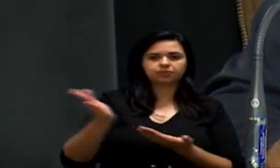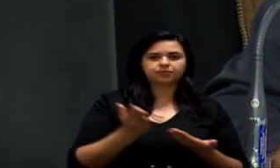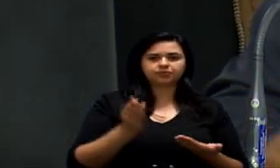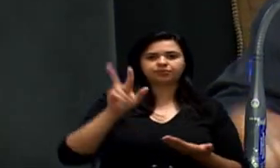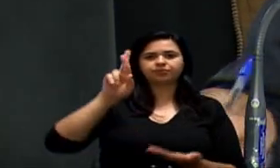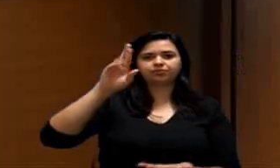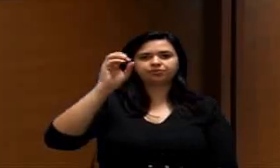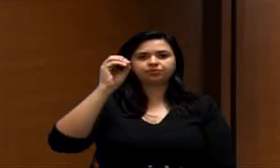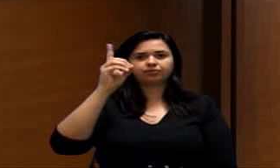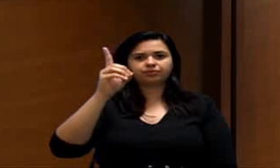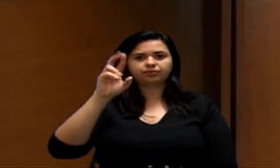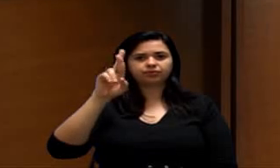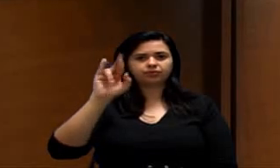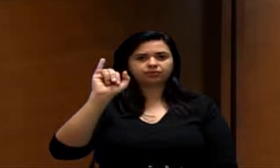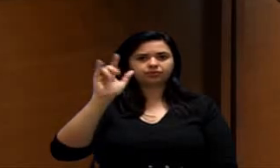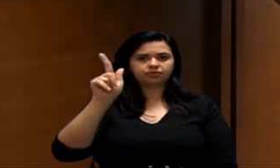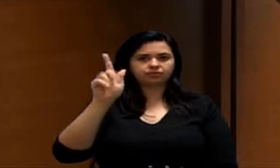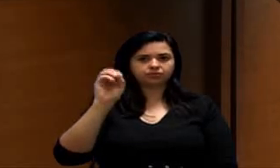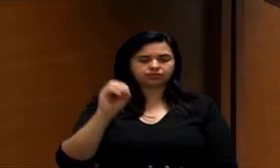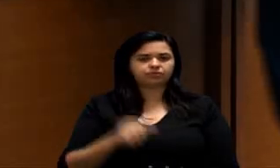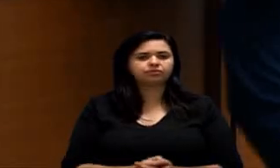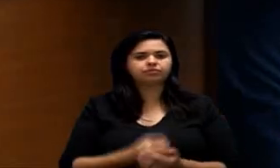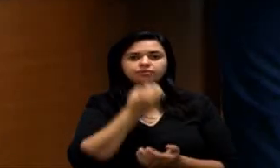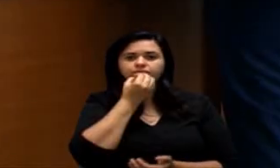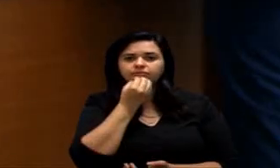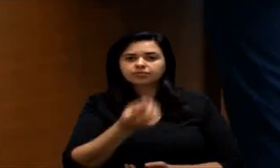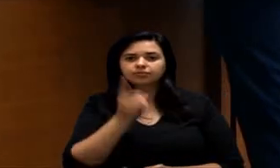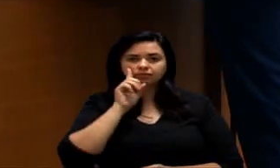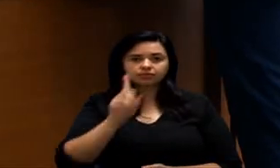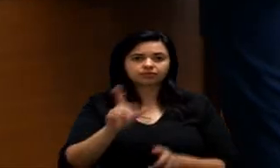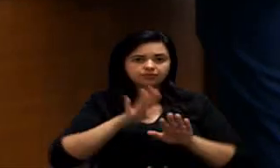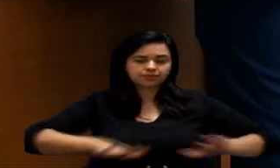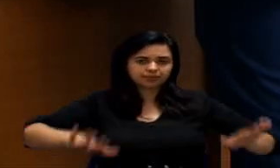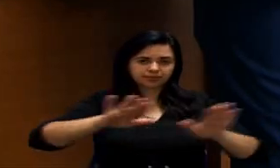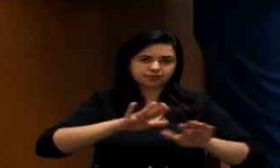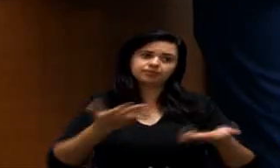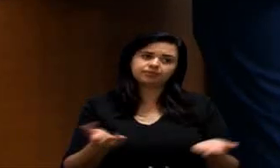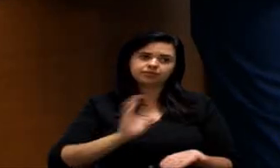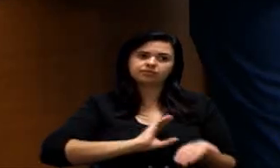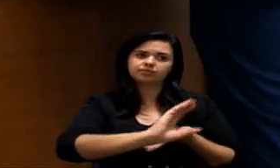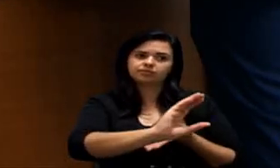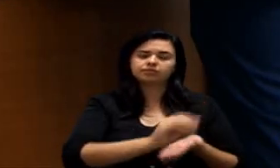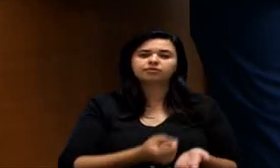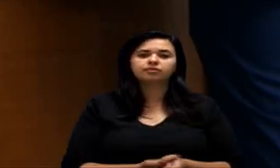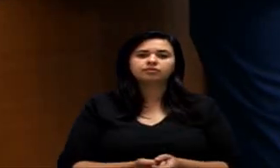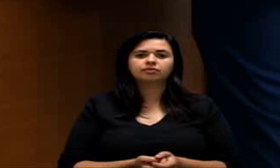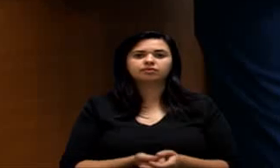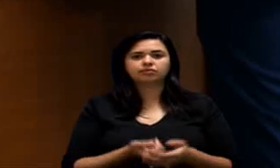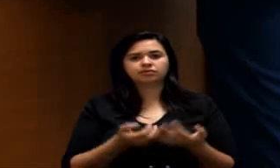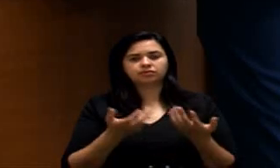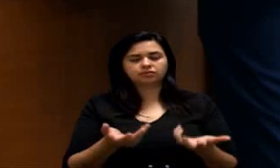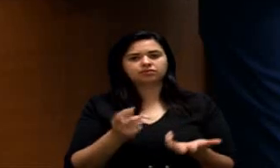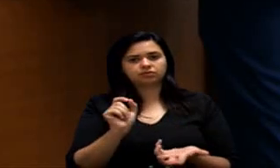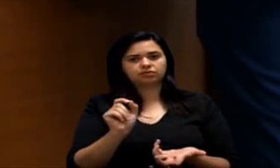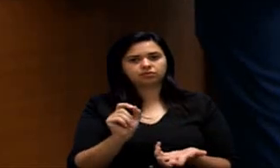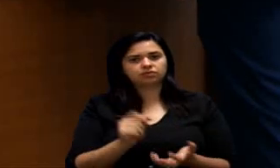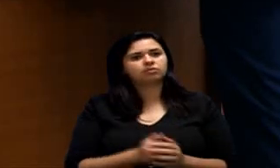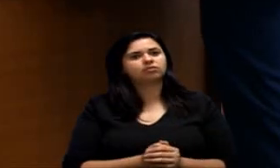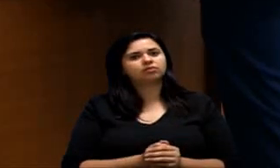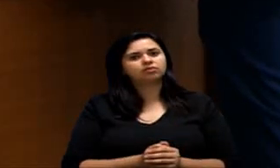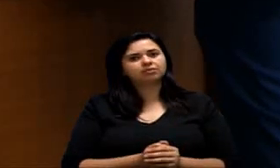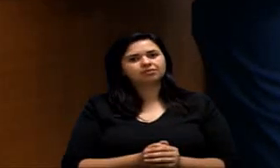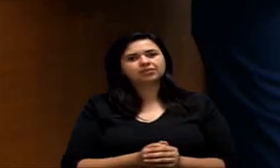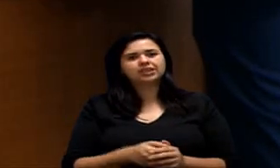Treviso. Bom dia a todos. A gente vem com esse requerimento devido a muitas denúncias que a